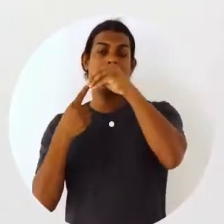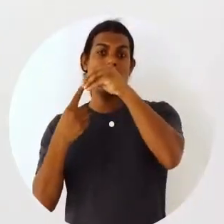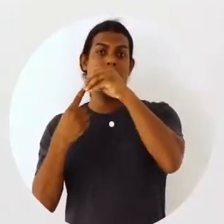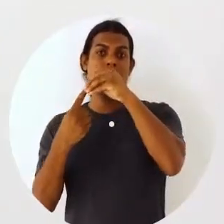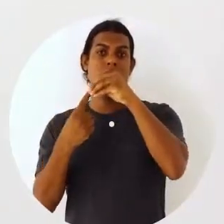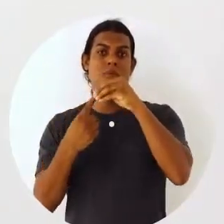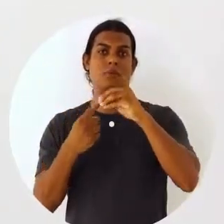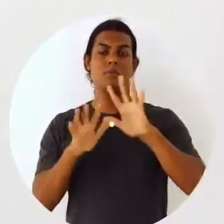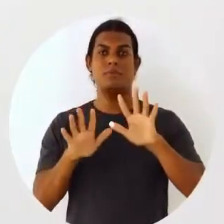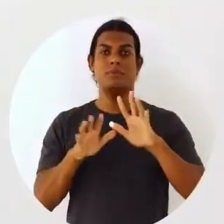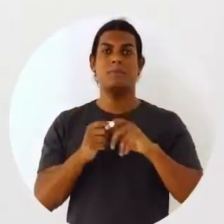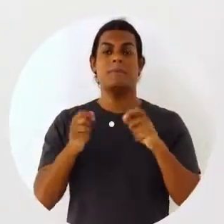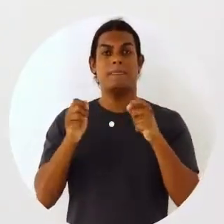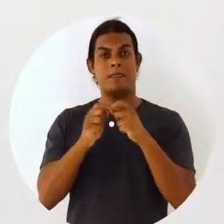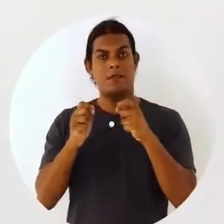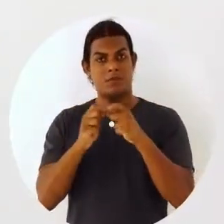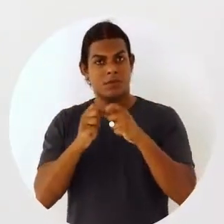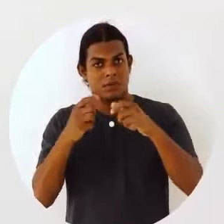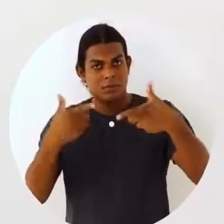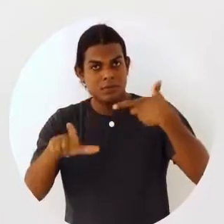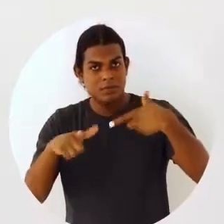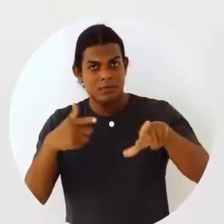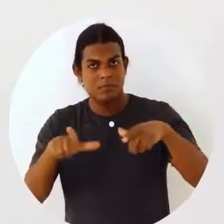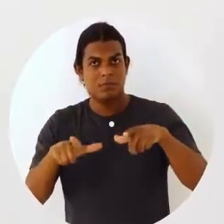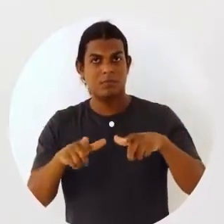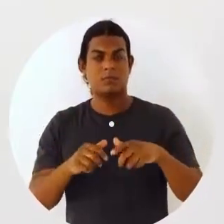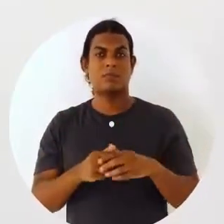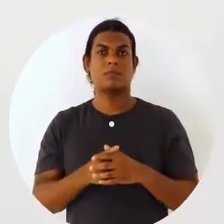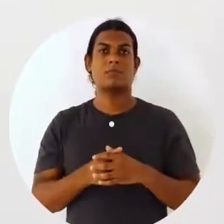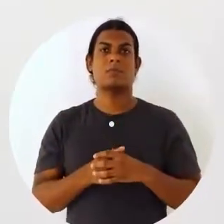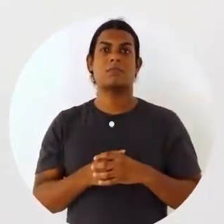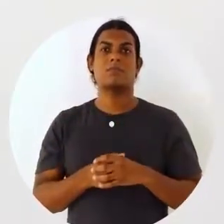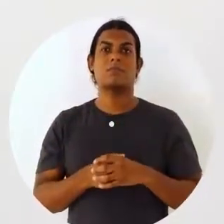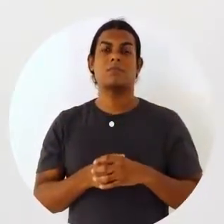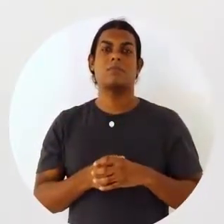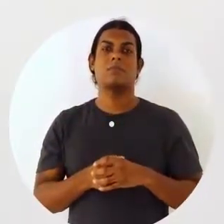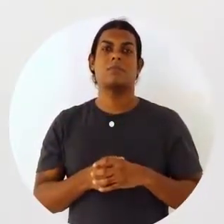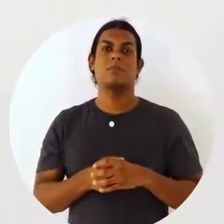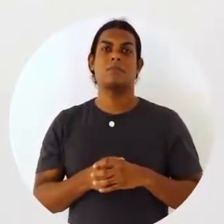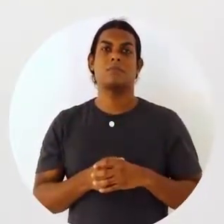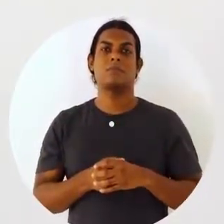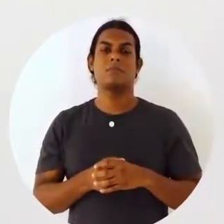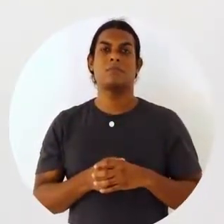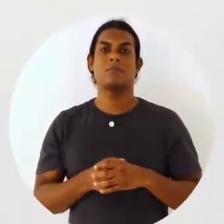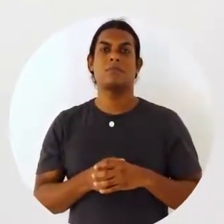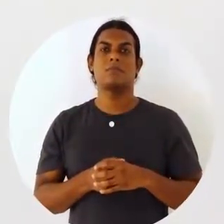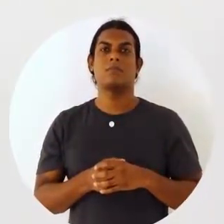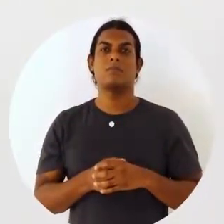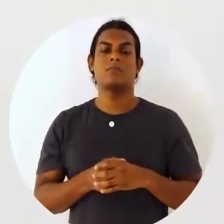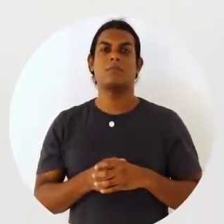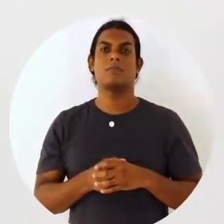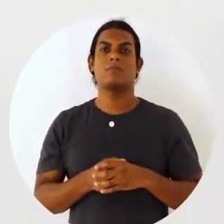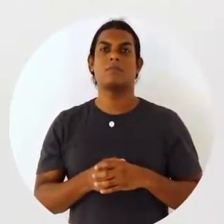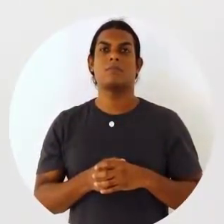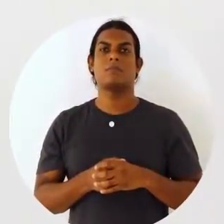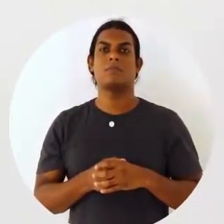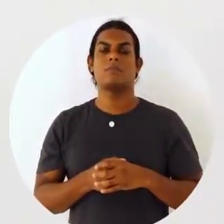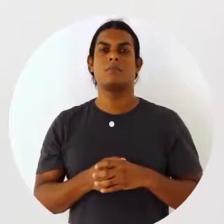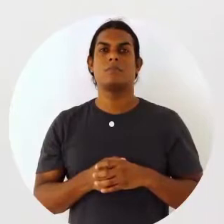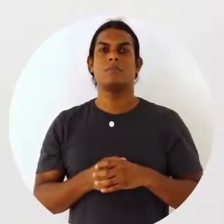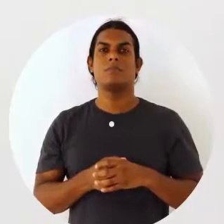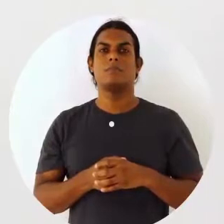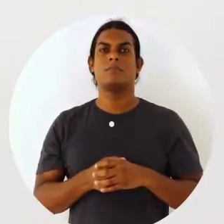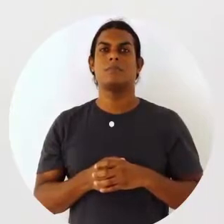gestor ele identificaria qual a única maneira certa de executar um processo de trabalho e repassaria isso para o funcionário, que